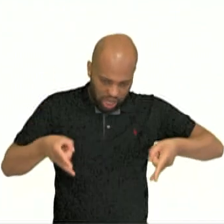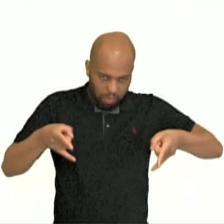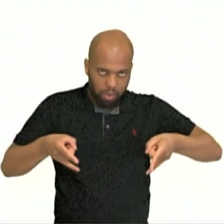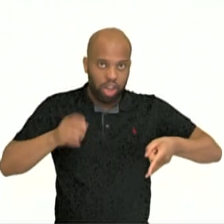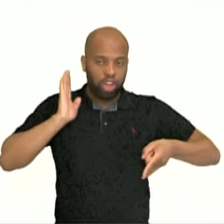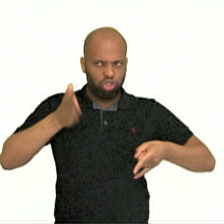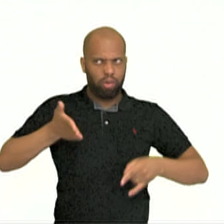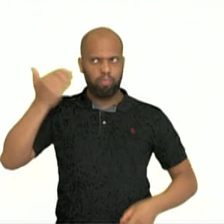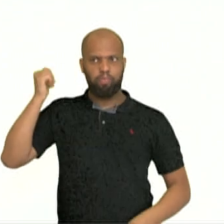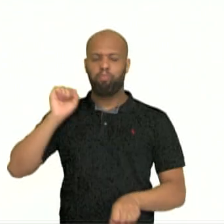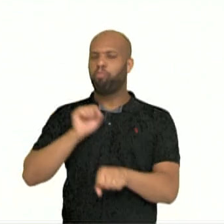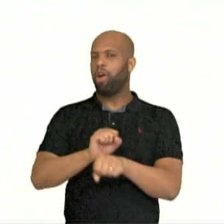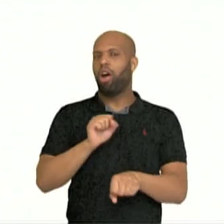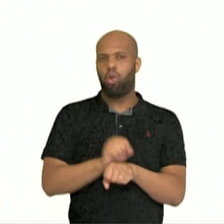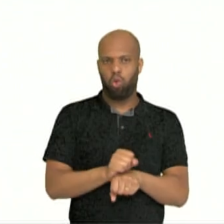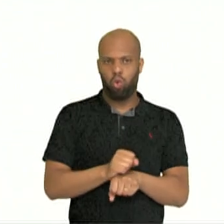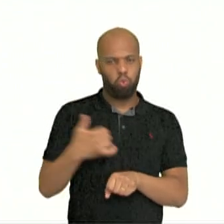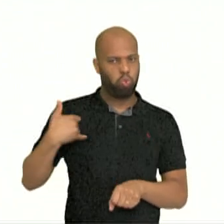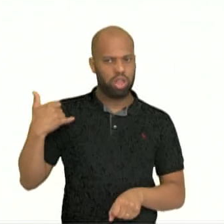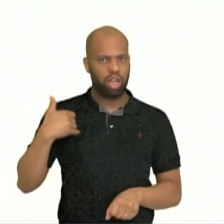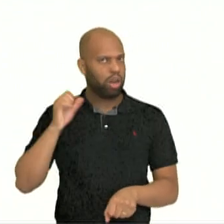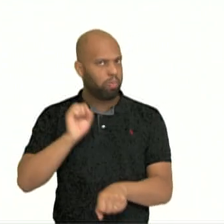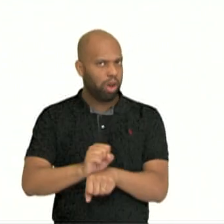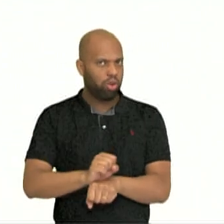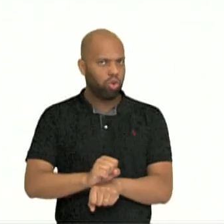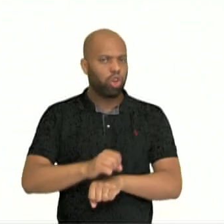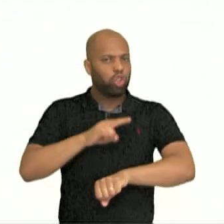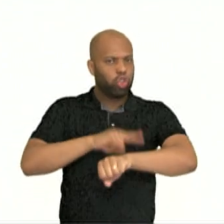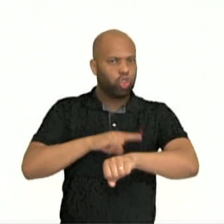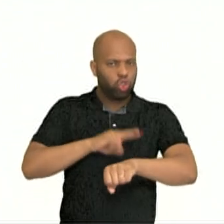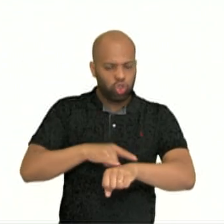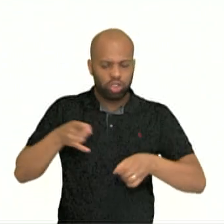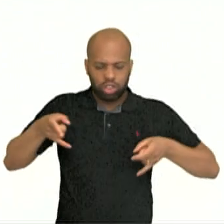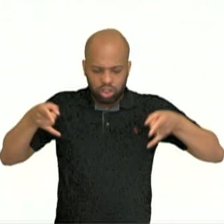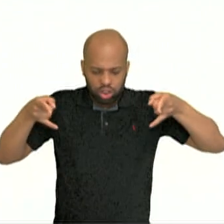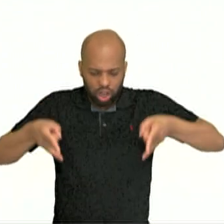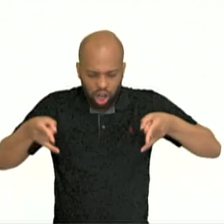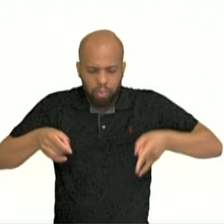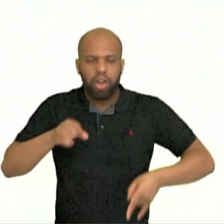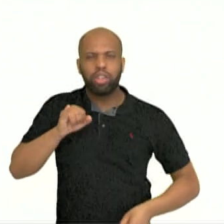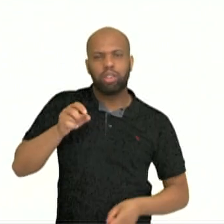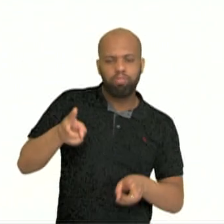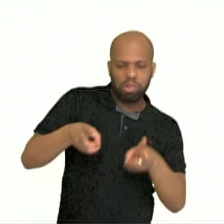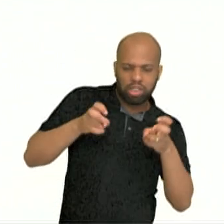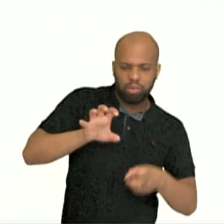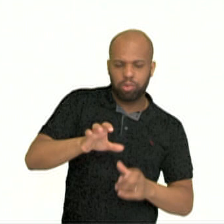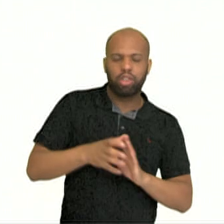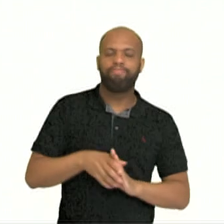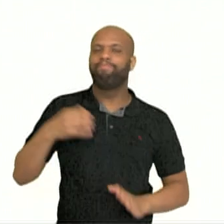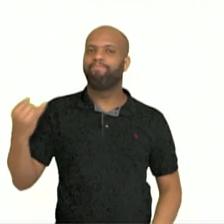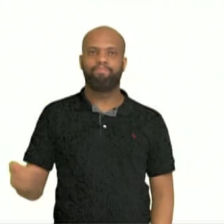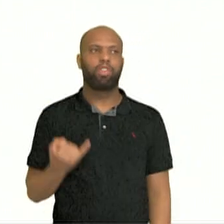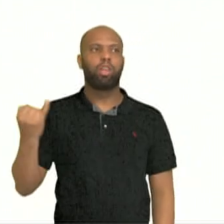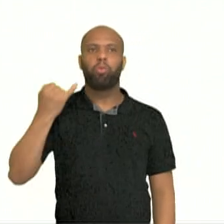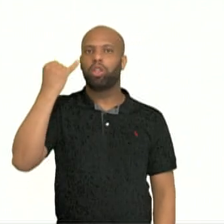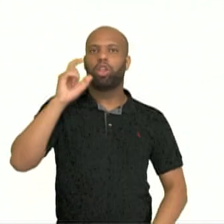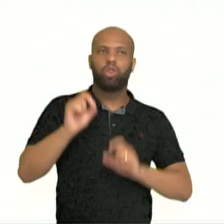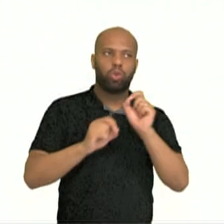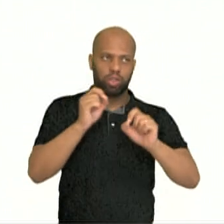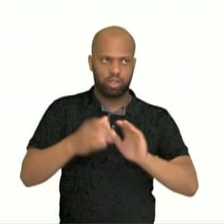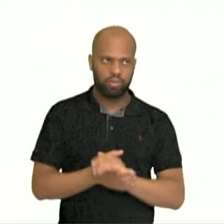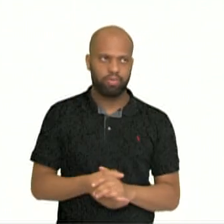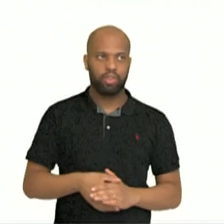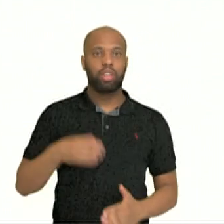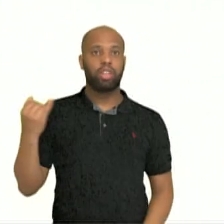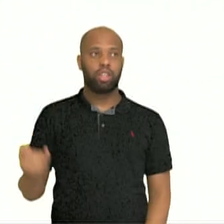tinha parado, você não tem idade para isso, xixi na cama, ao perceber essas ocorrências, é fundamental